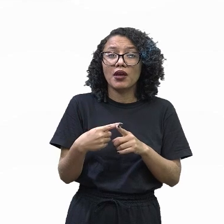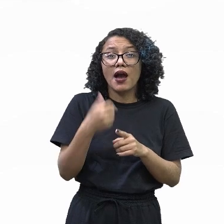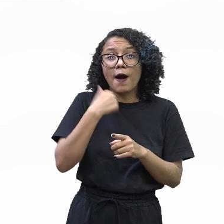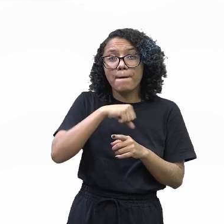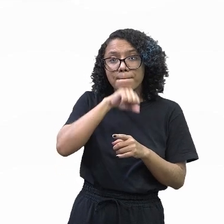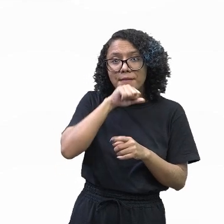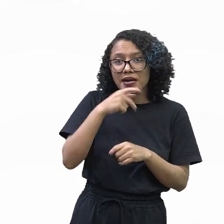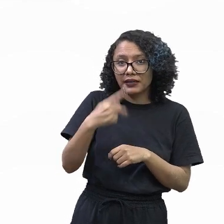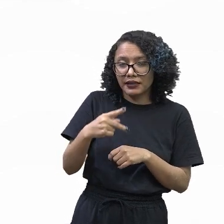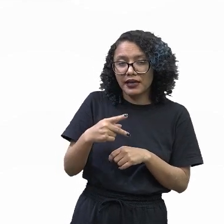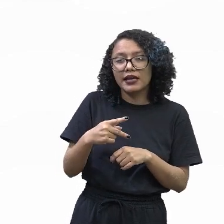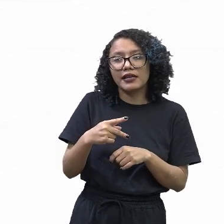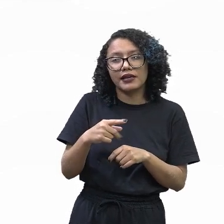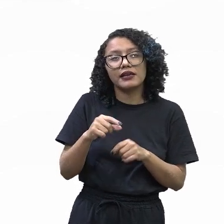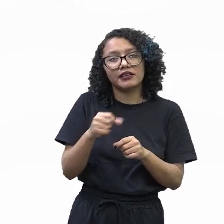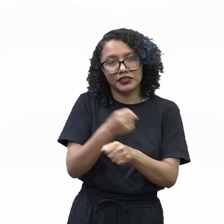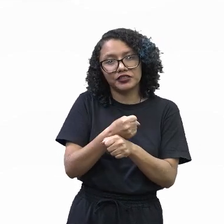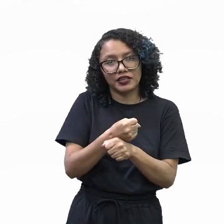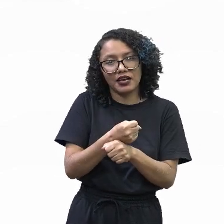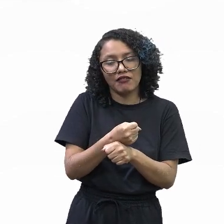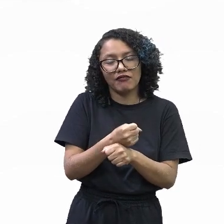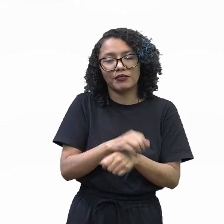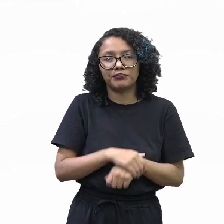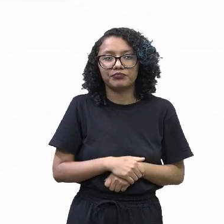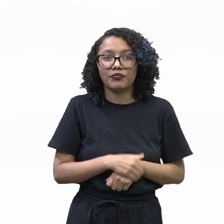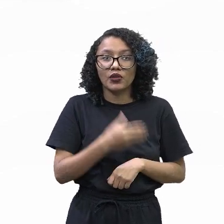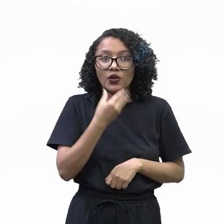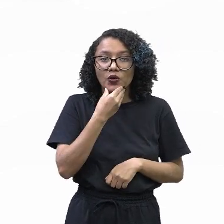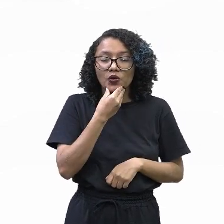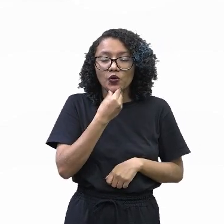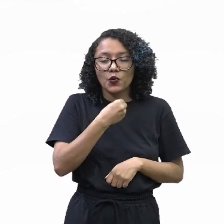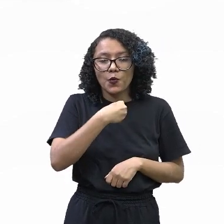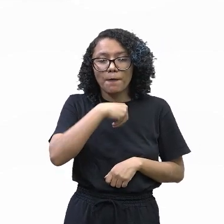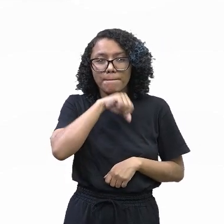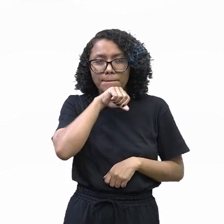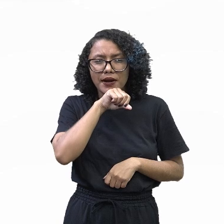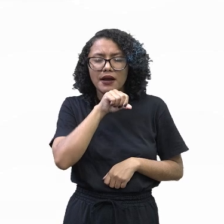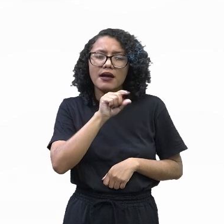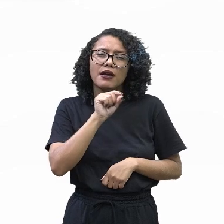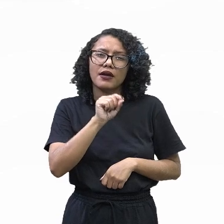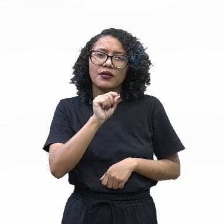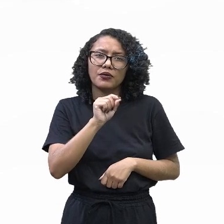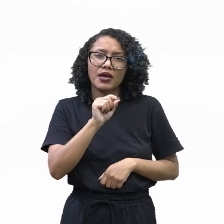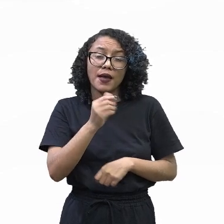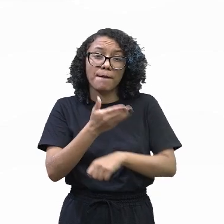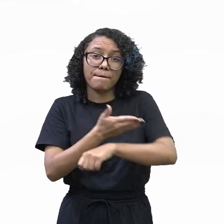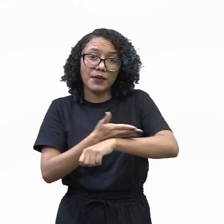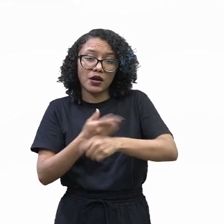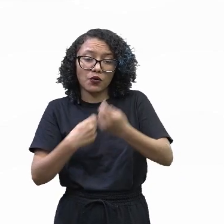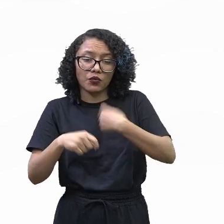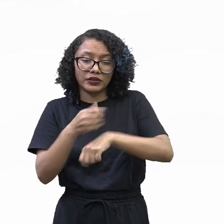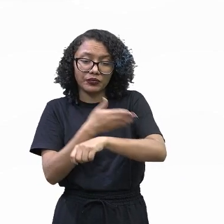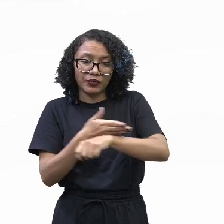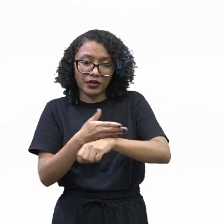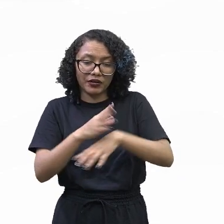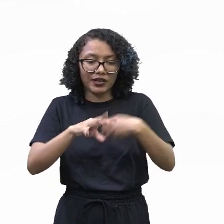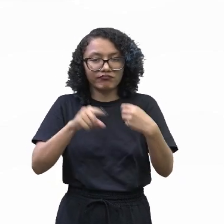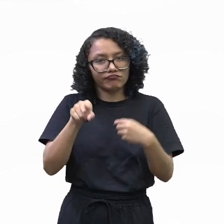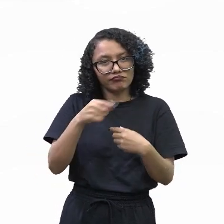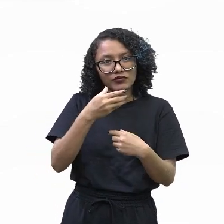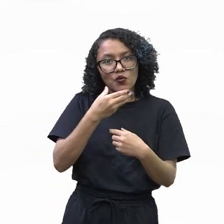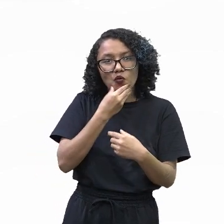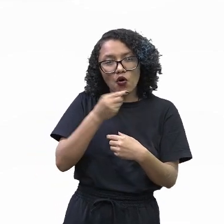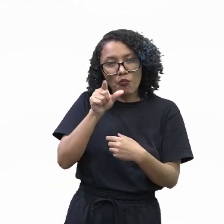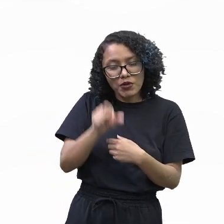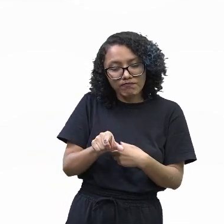era escravizada e o seu pai era um comerciante branco, então ele era um mestiço. Então, até os 10 anos de idade, ele estava